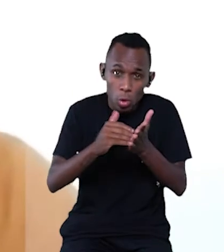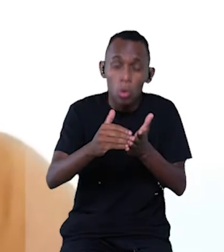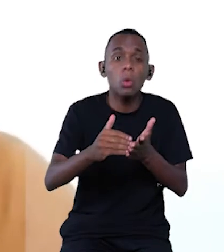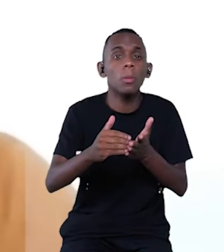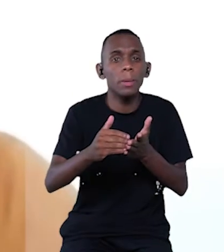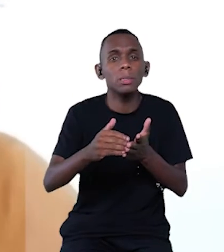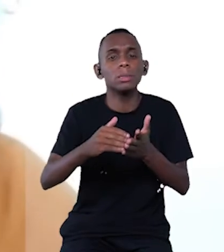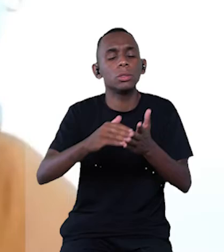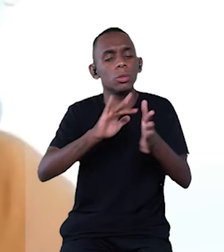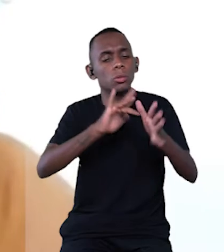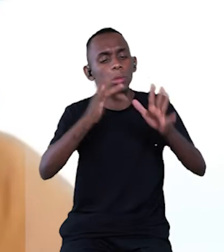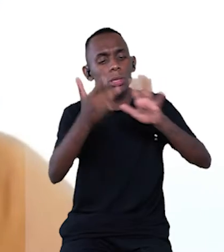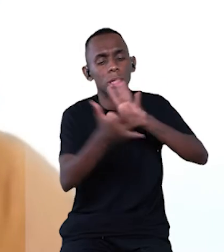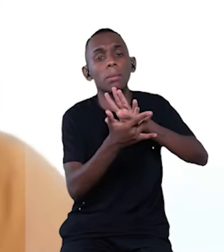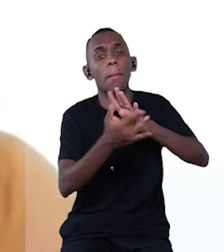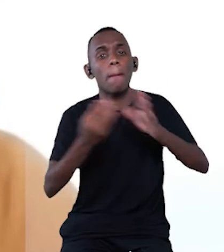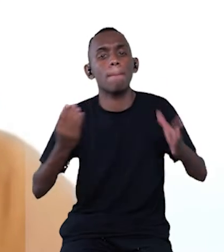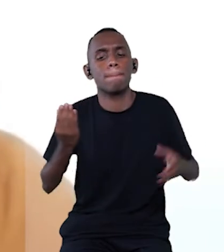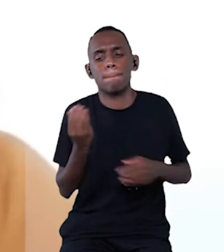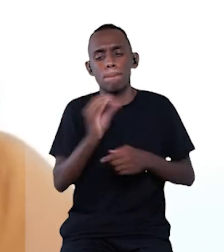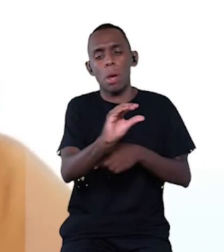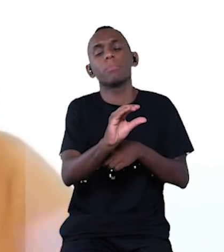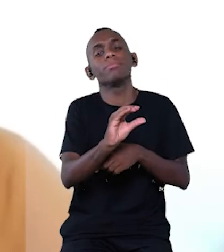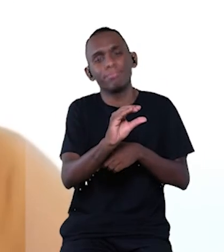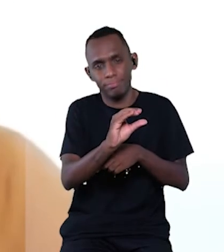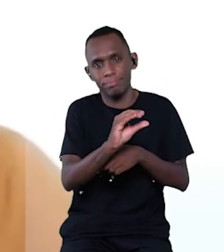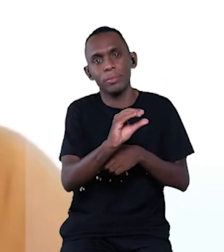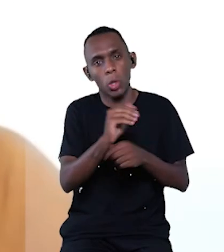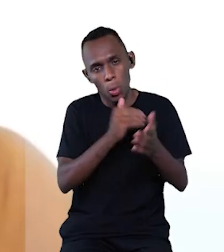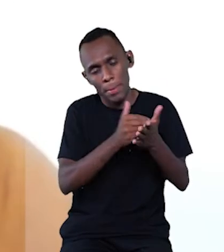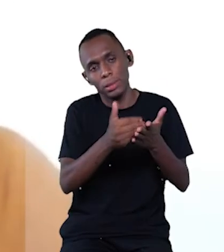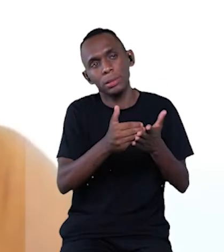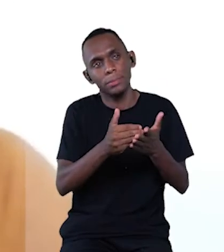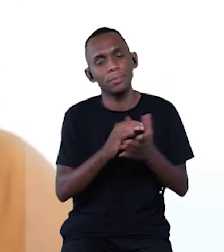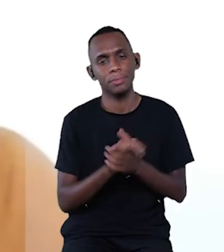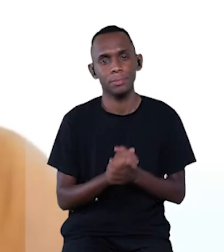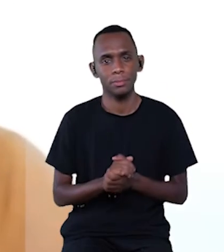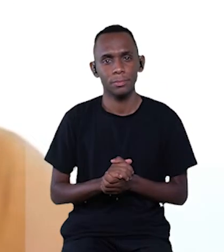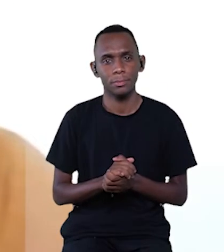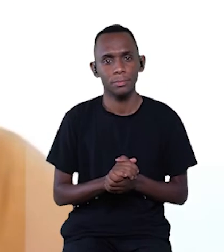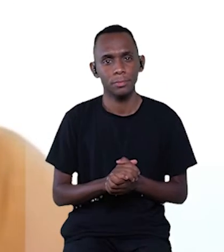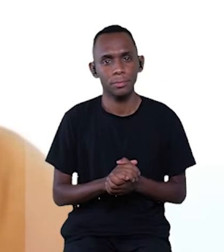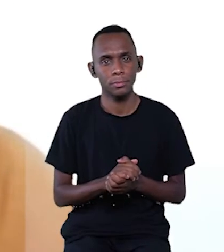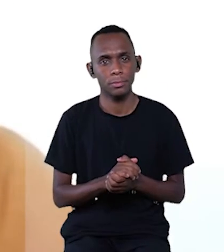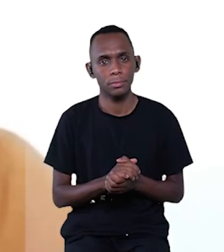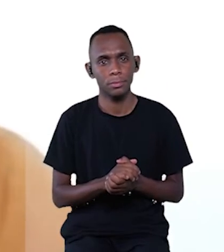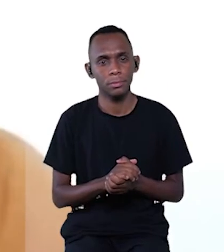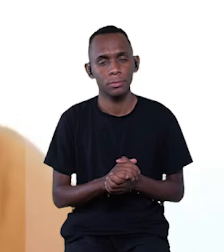publicar nas redes sociais alguns textos. Inclusive,